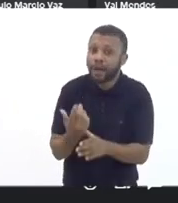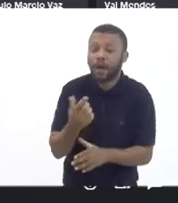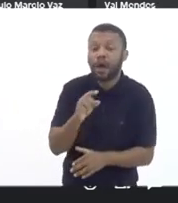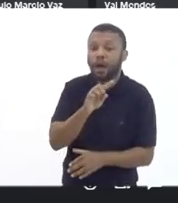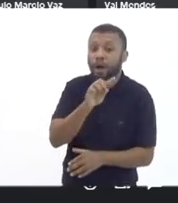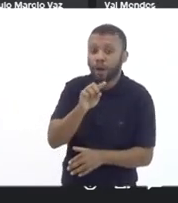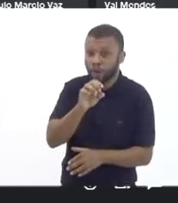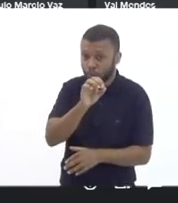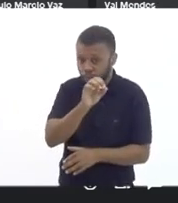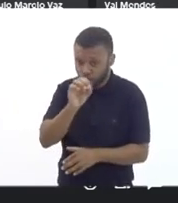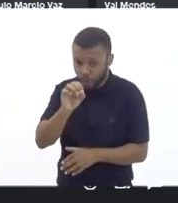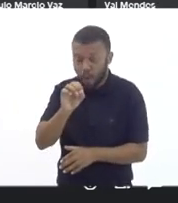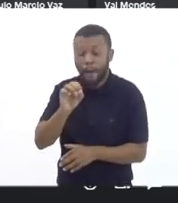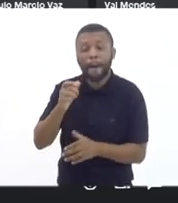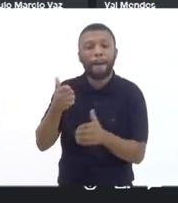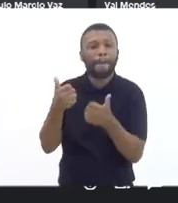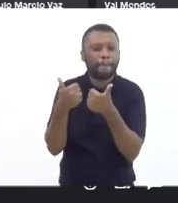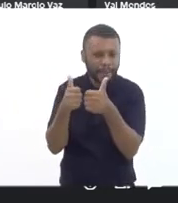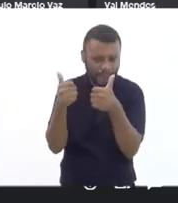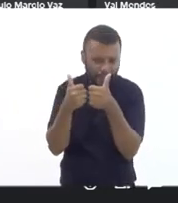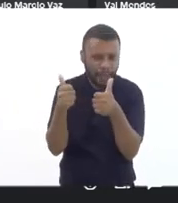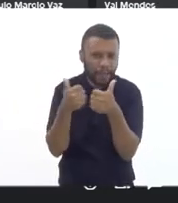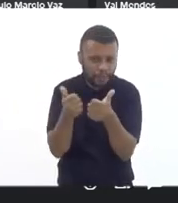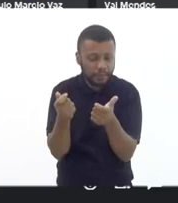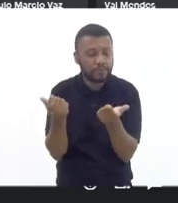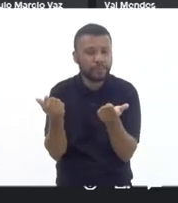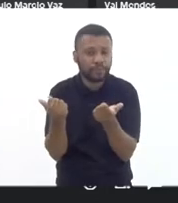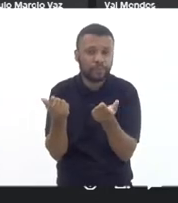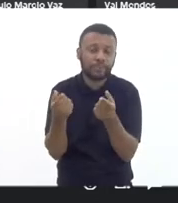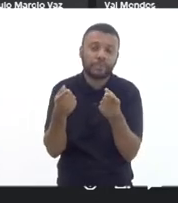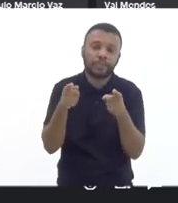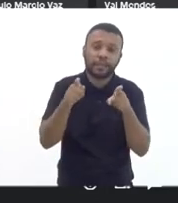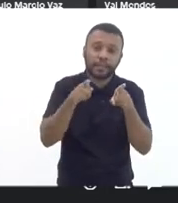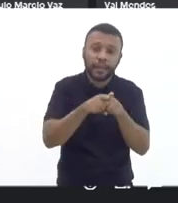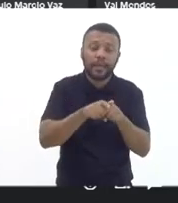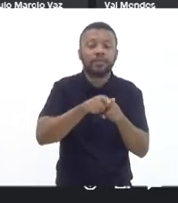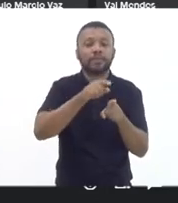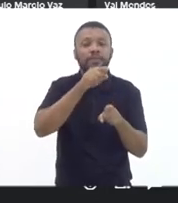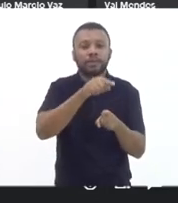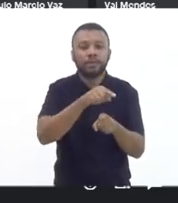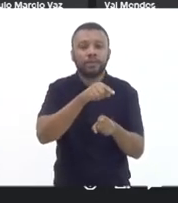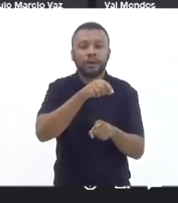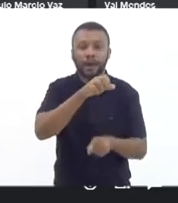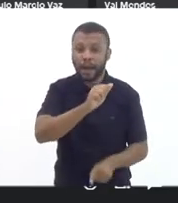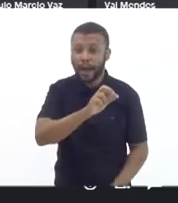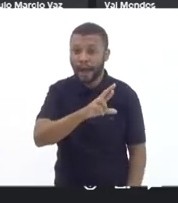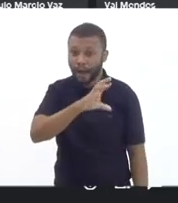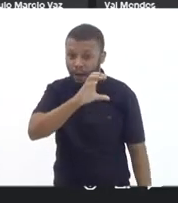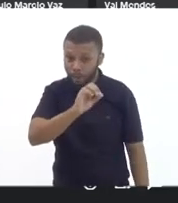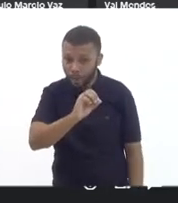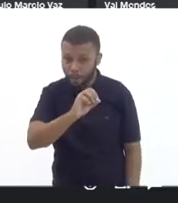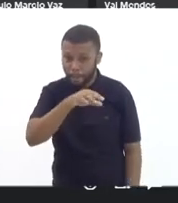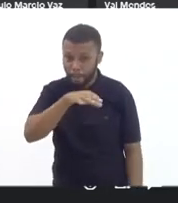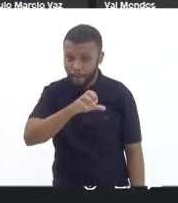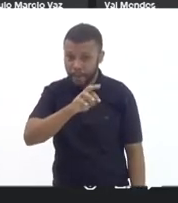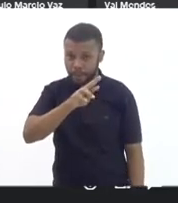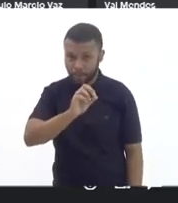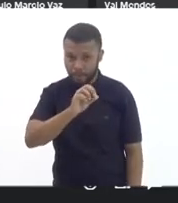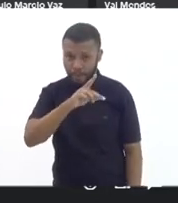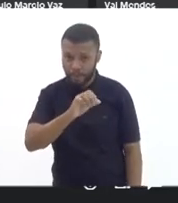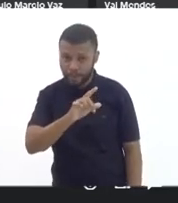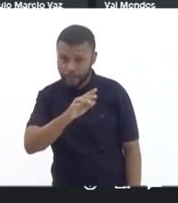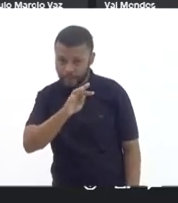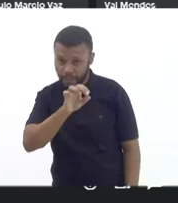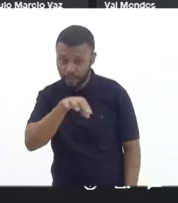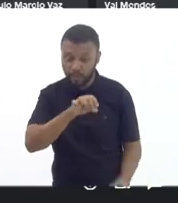Arco Metropolitano, em alguns pontos, quanto na Estrada Parque, lá de Mauá, né? Lá em Resende. Mas tem que estar na